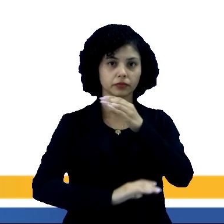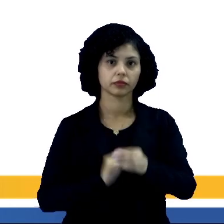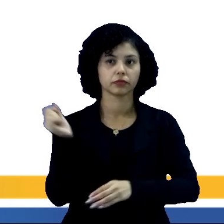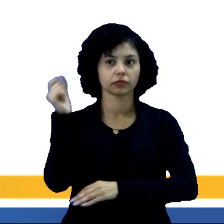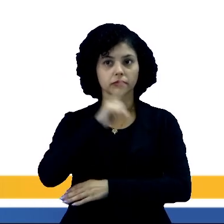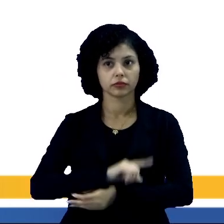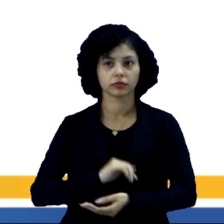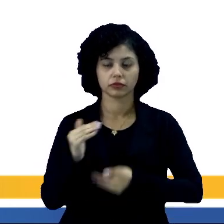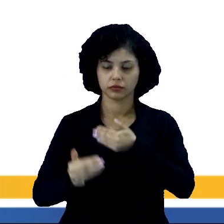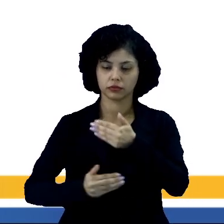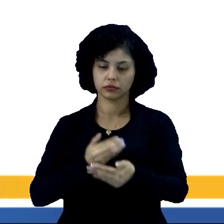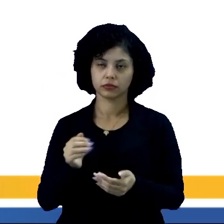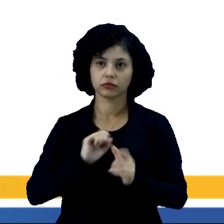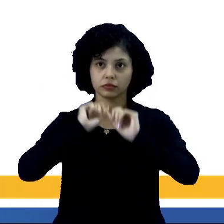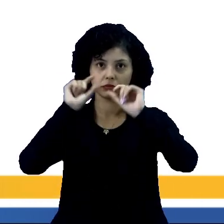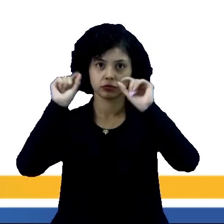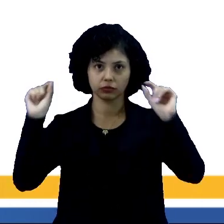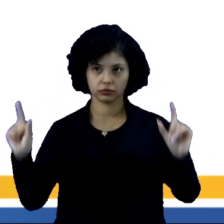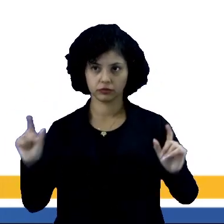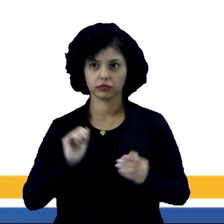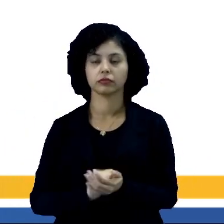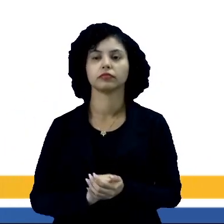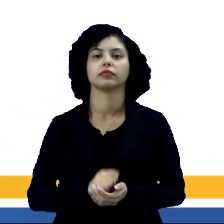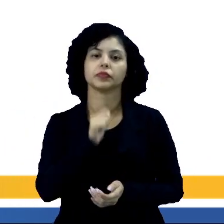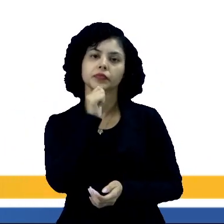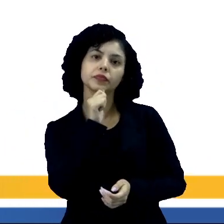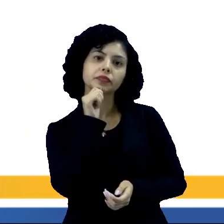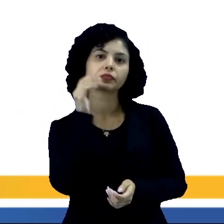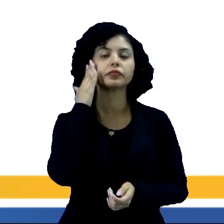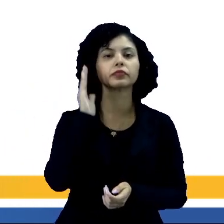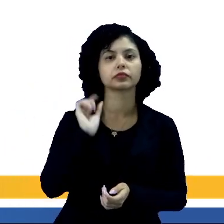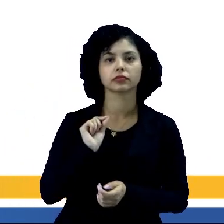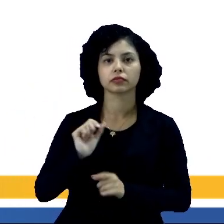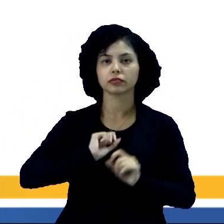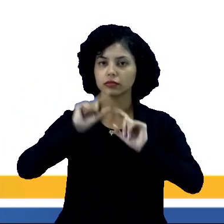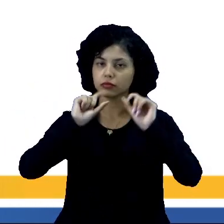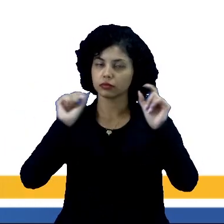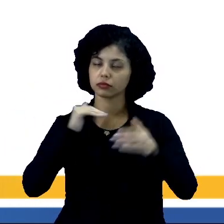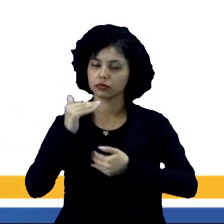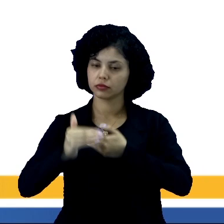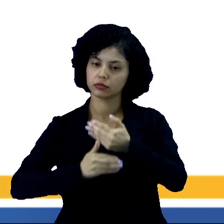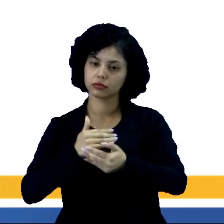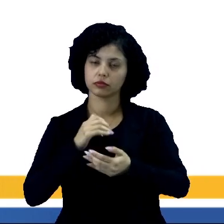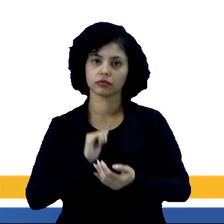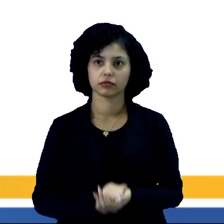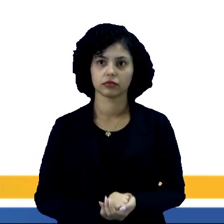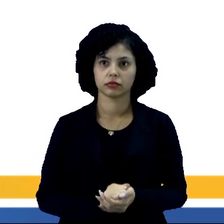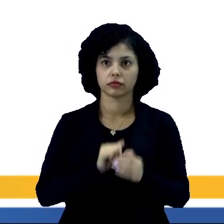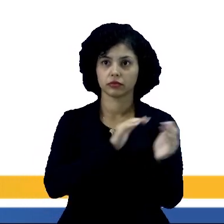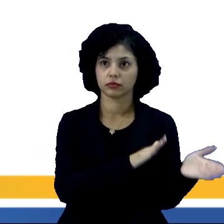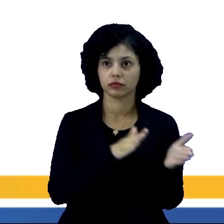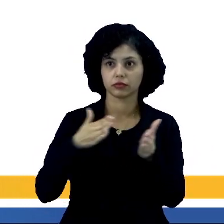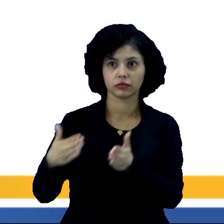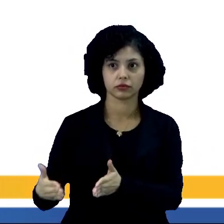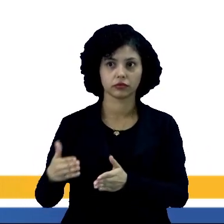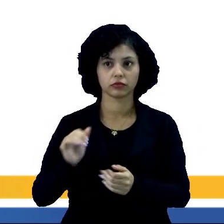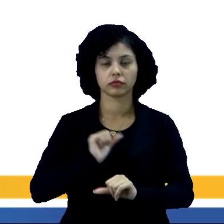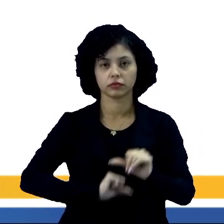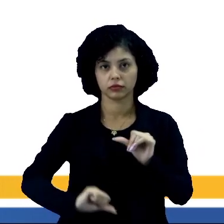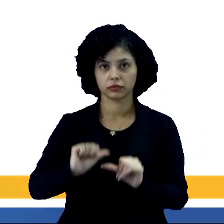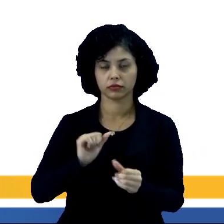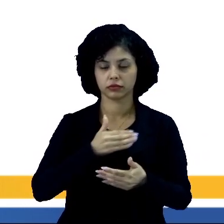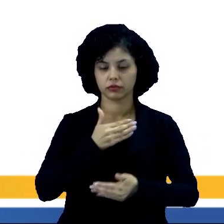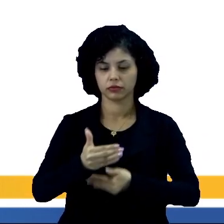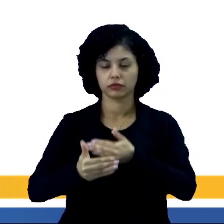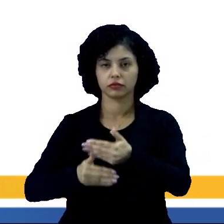solar na questão da evolução estelar, de forma que a gente entende que as estrelas elas evoluem, elas passam por mudanças